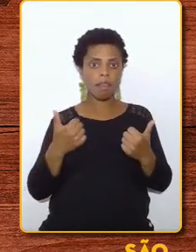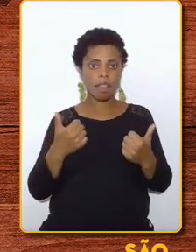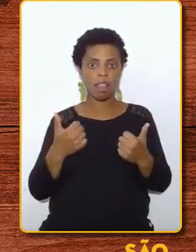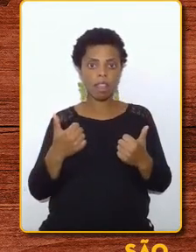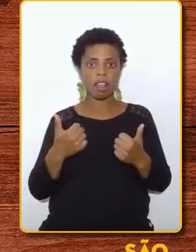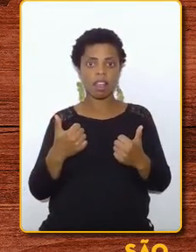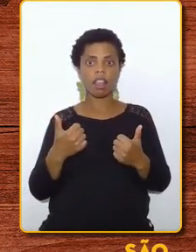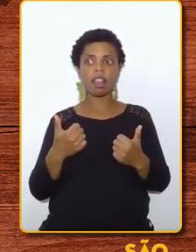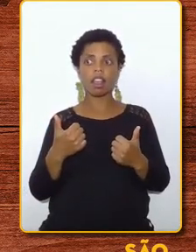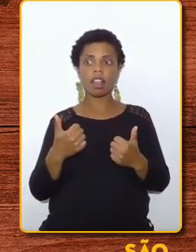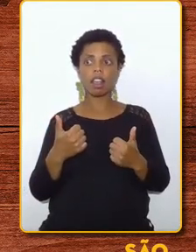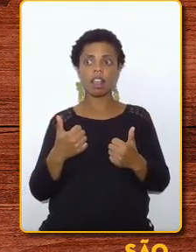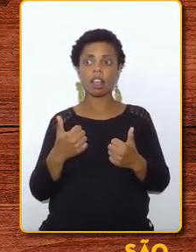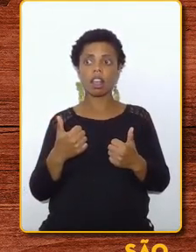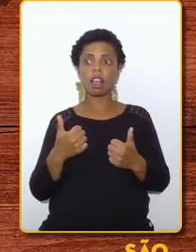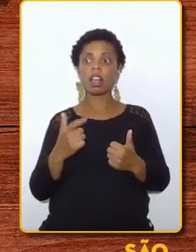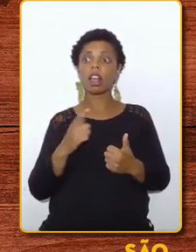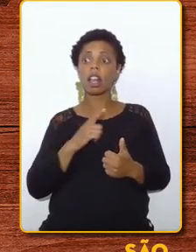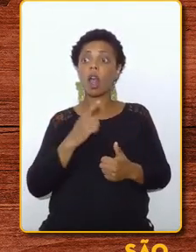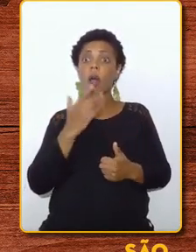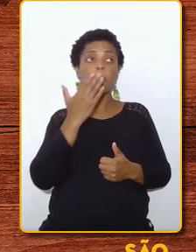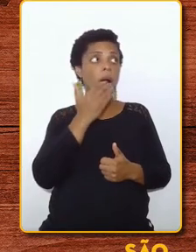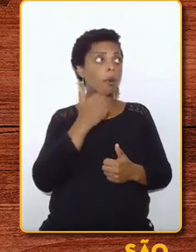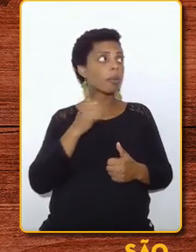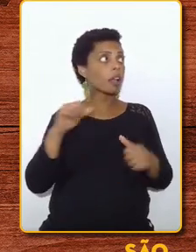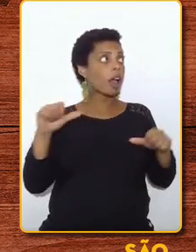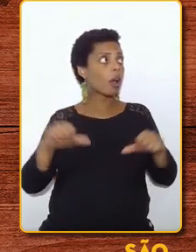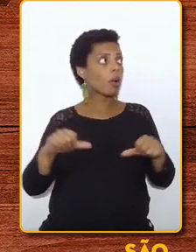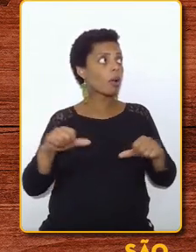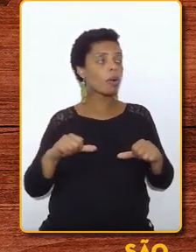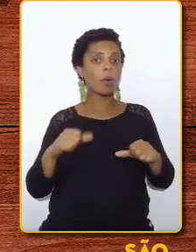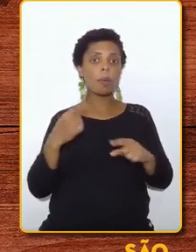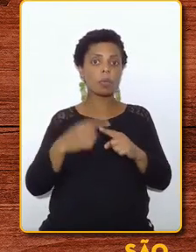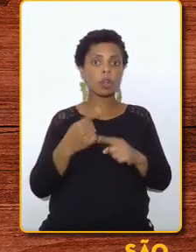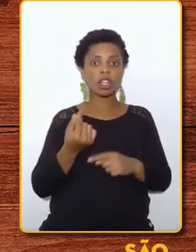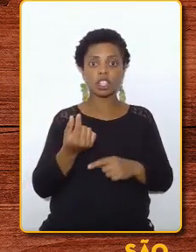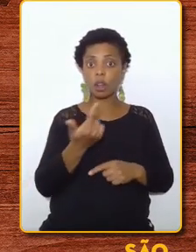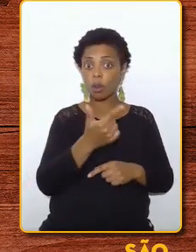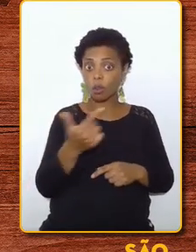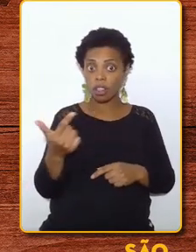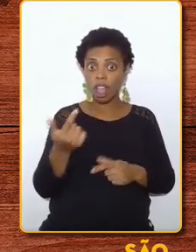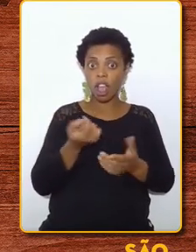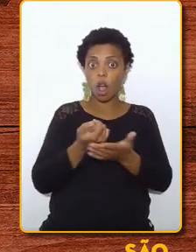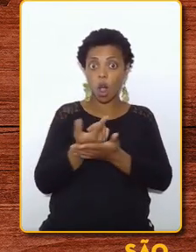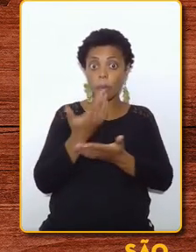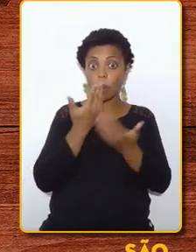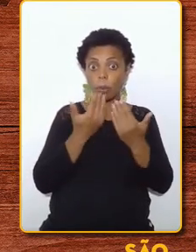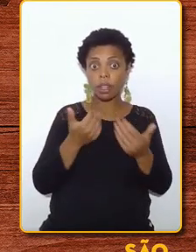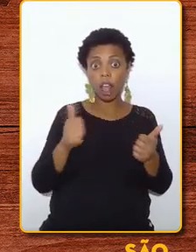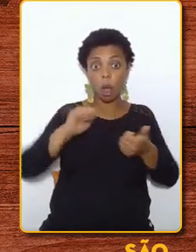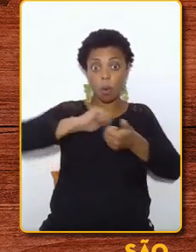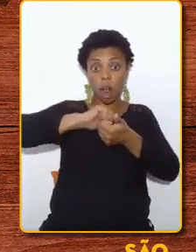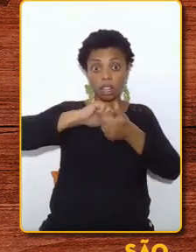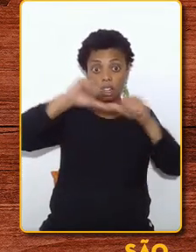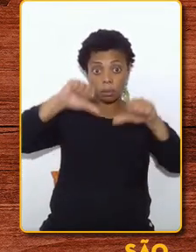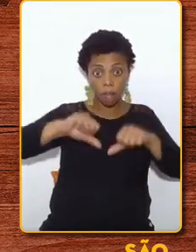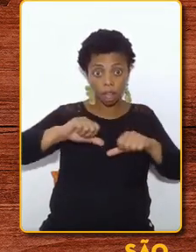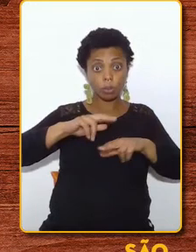submetidas à má alimentação, exatamente porque não tem renda, né, comprando um alimento de baixa qualidade e, por isso, se alimentando mal